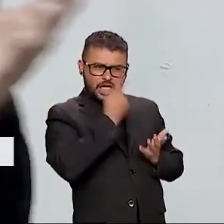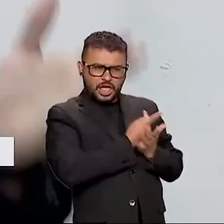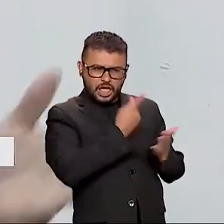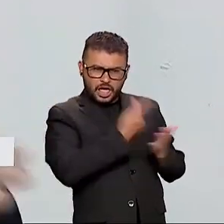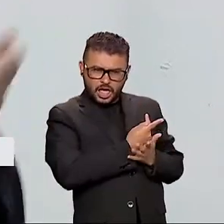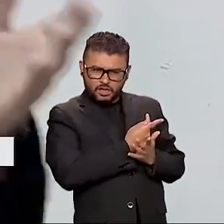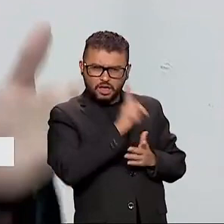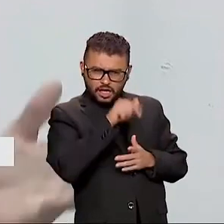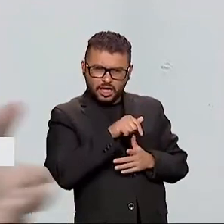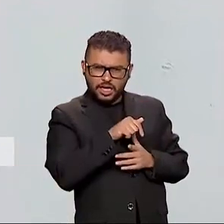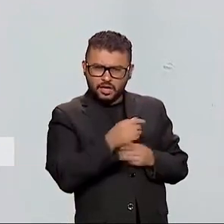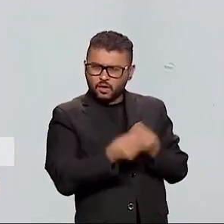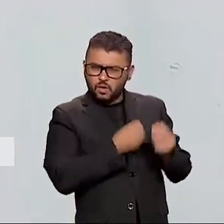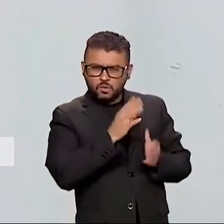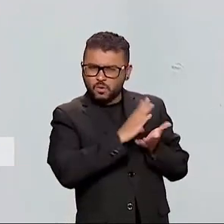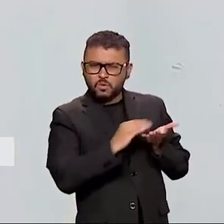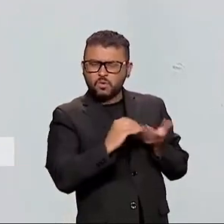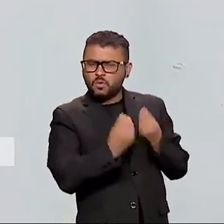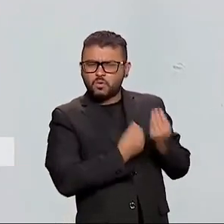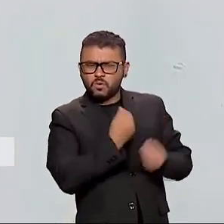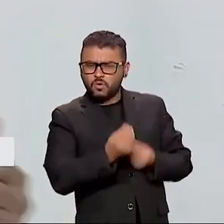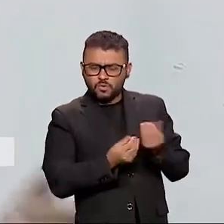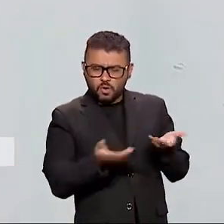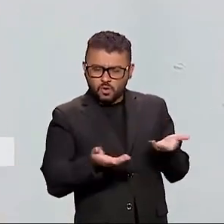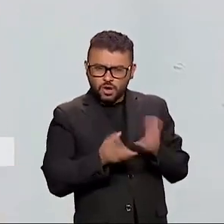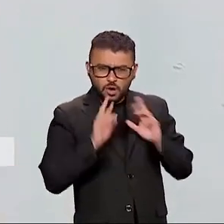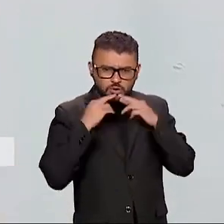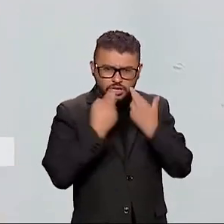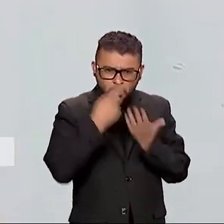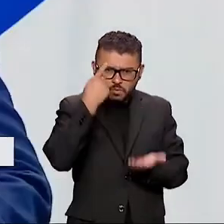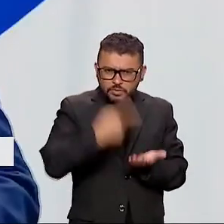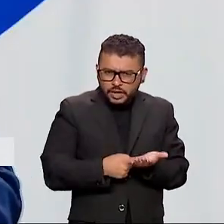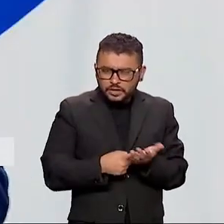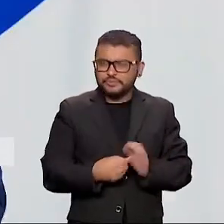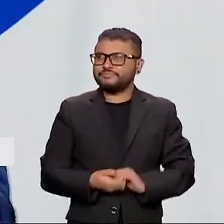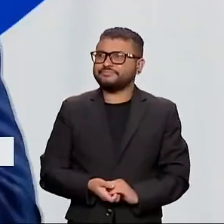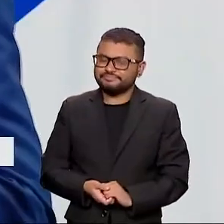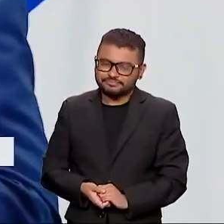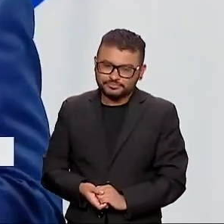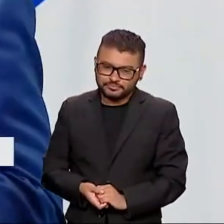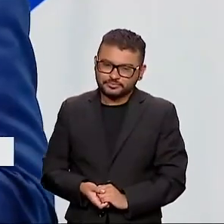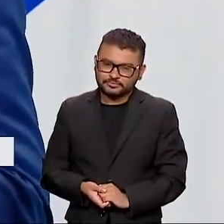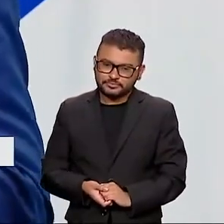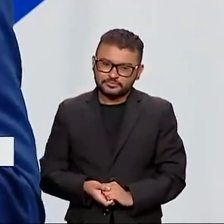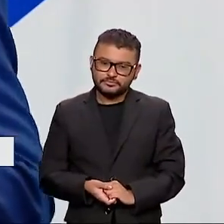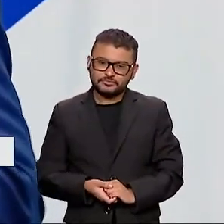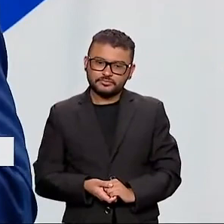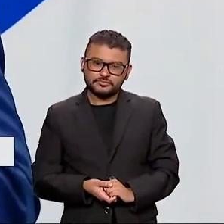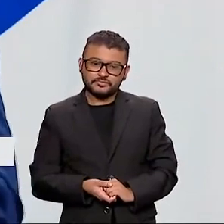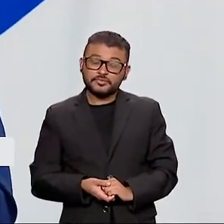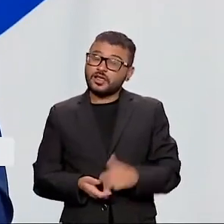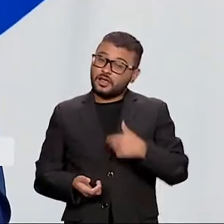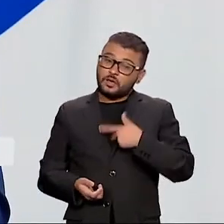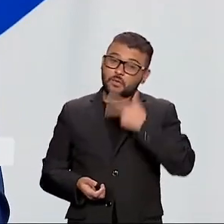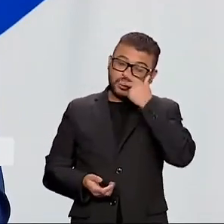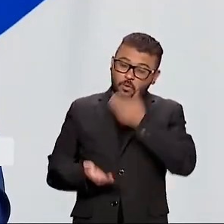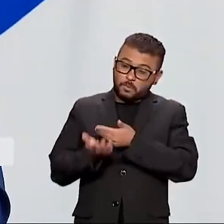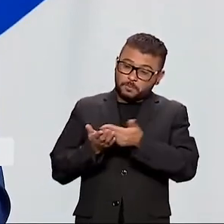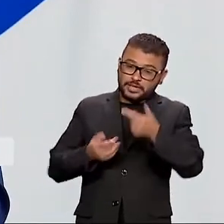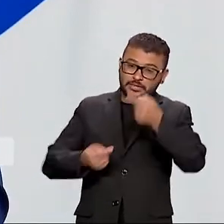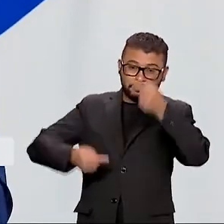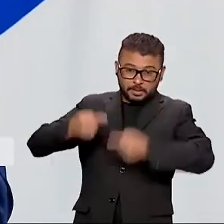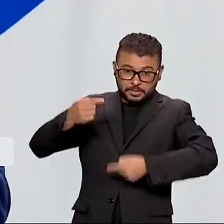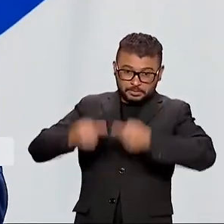tipo de discussão desta forma, nesse modelo, como foi feito aqui? Olha, eu acho que quando a gente começa a fazer uma